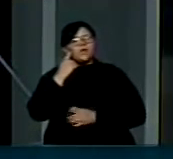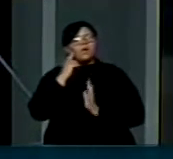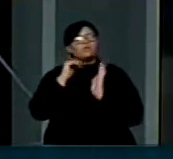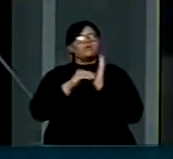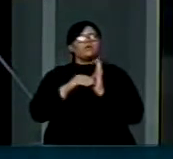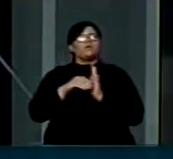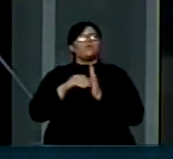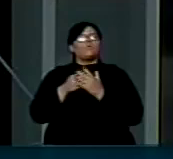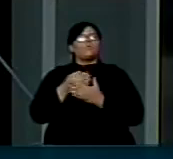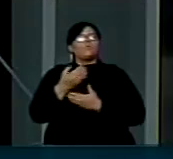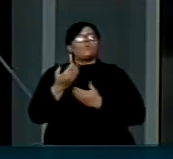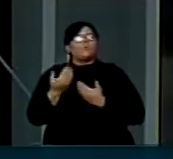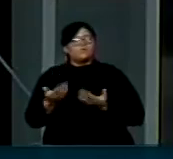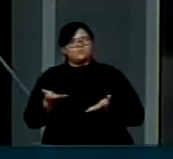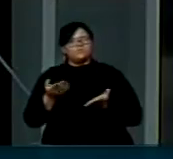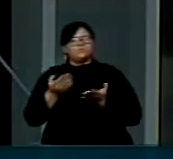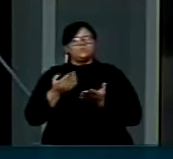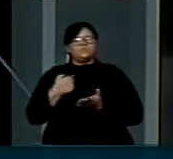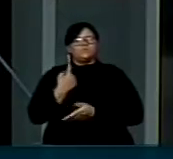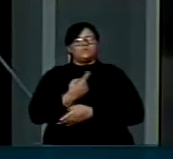nós ainda vamos ver